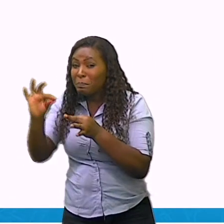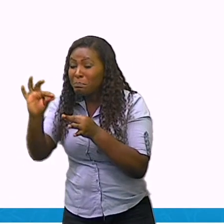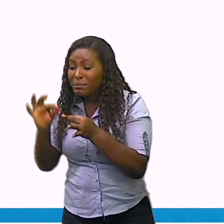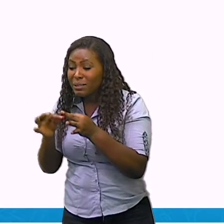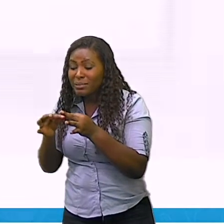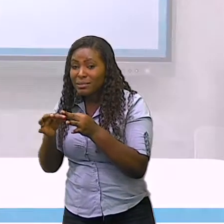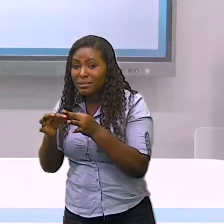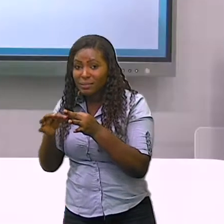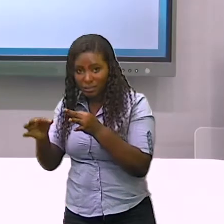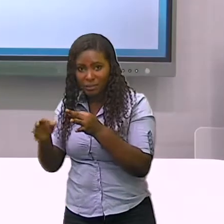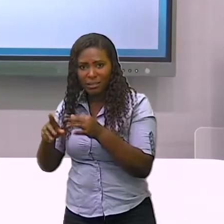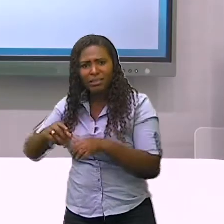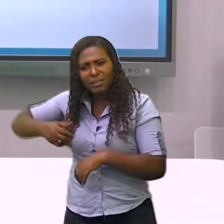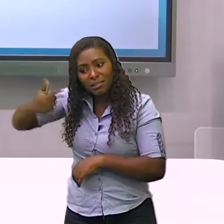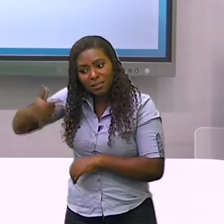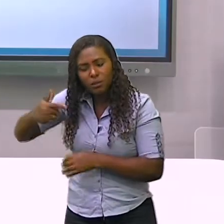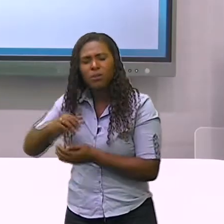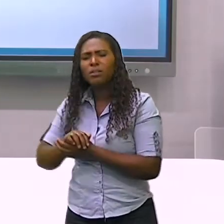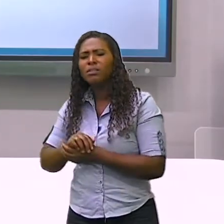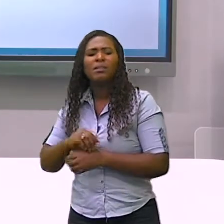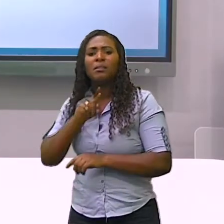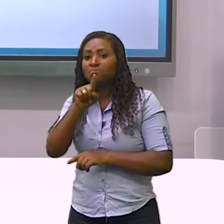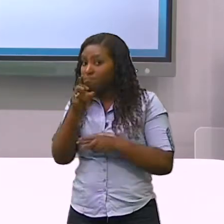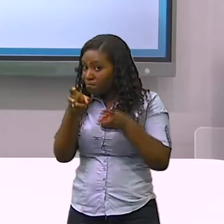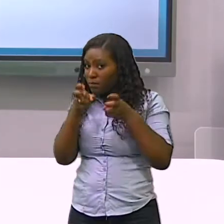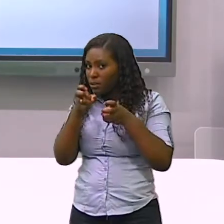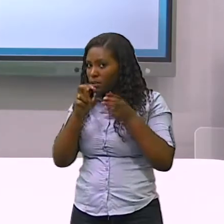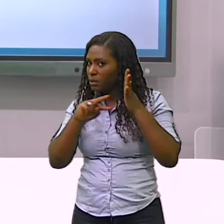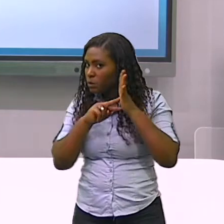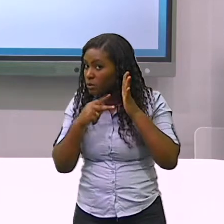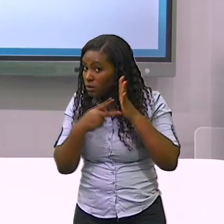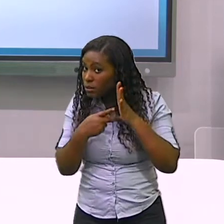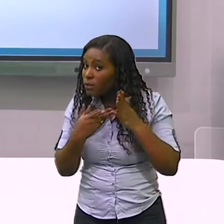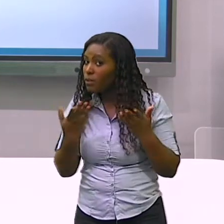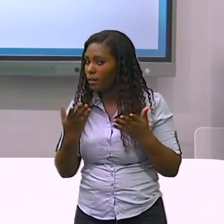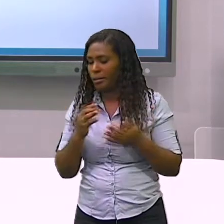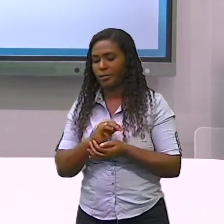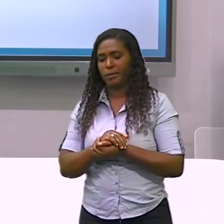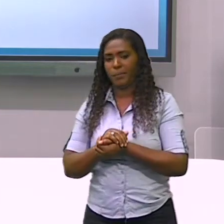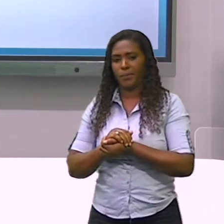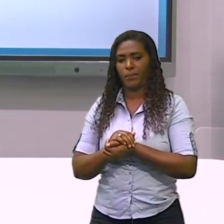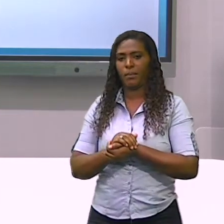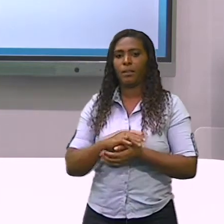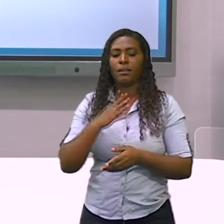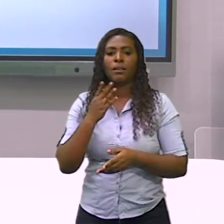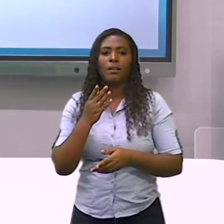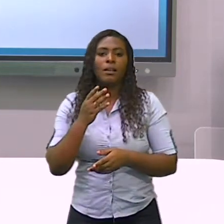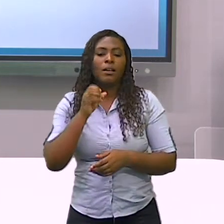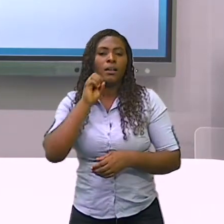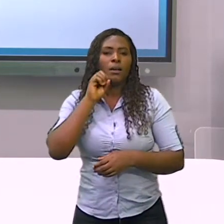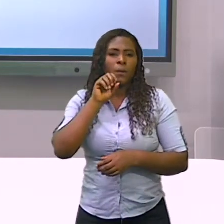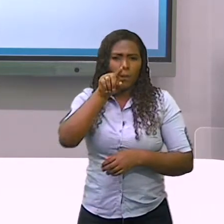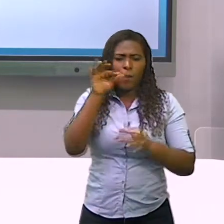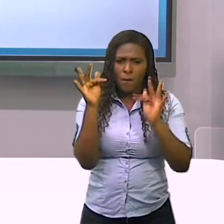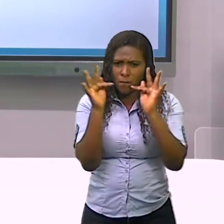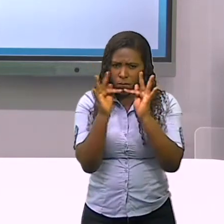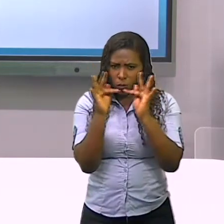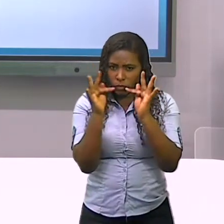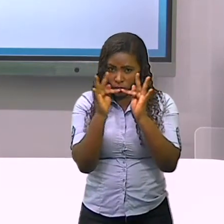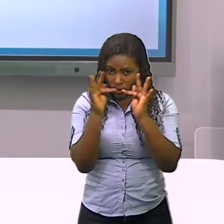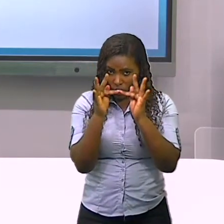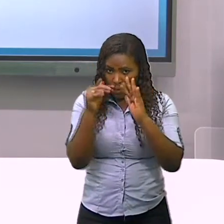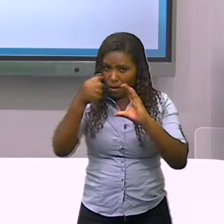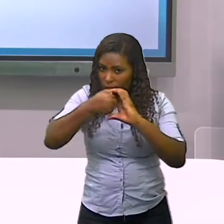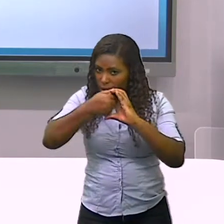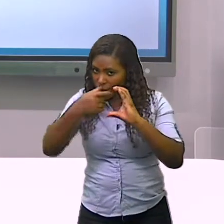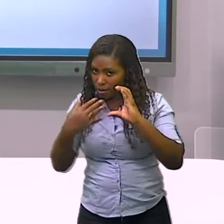preste bastante atenção. Nós já começamos a observar. Para definir uma função,